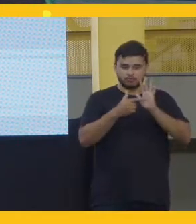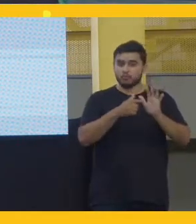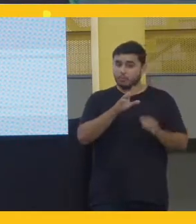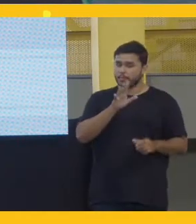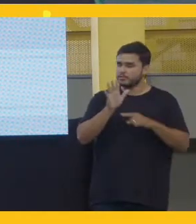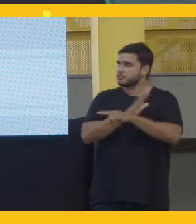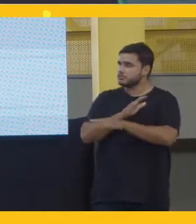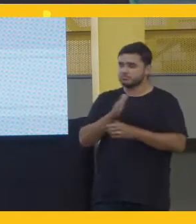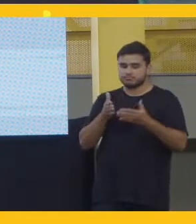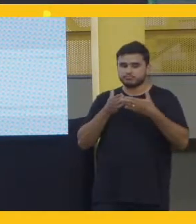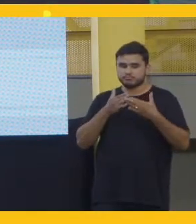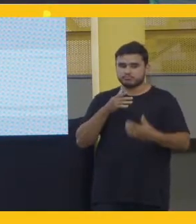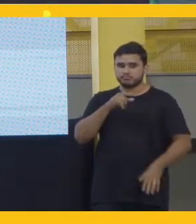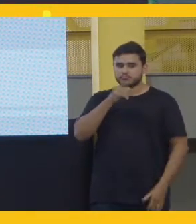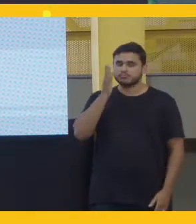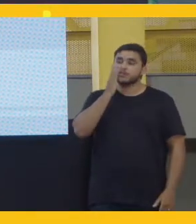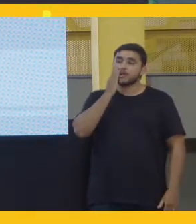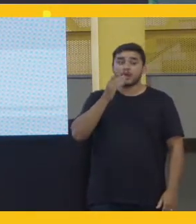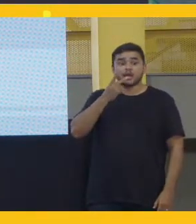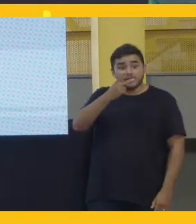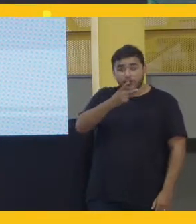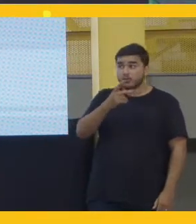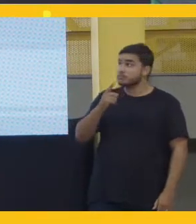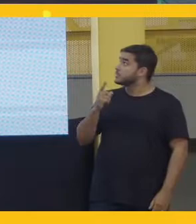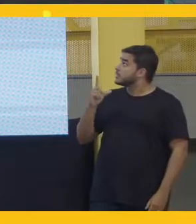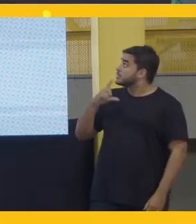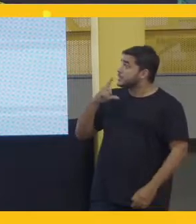3 tipos de células sensíveis à luz.